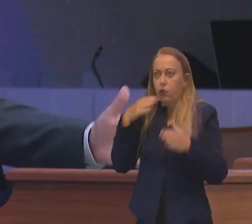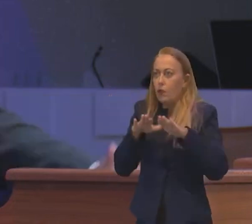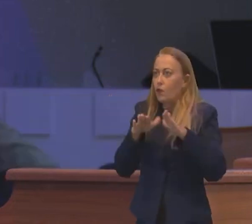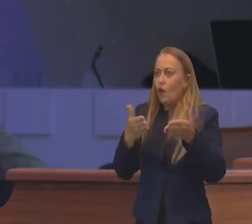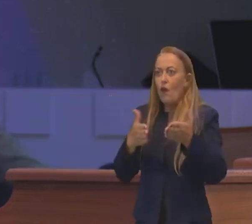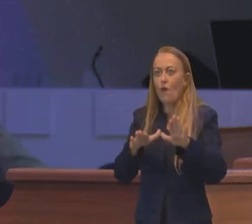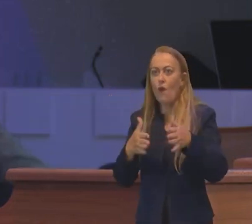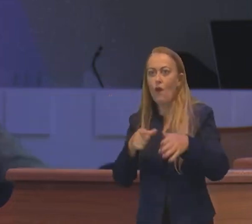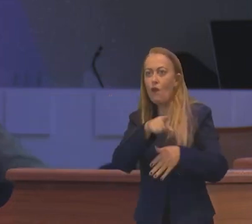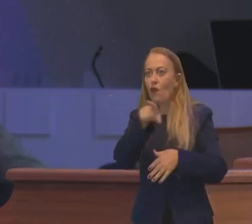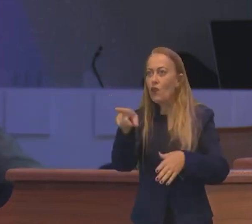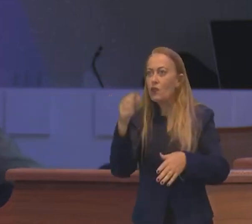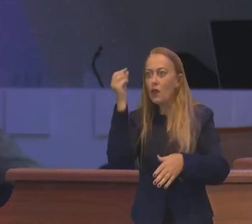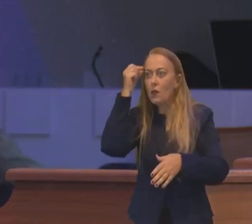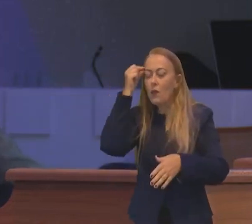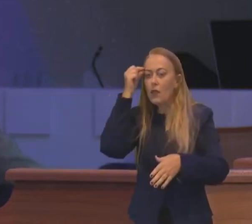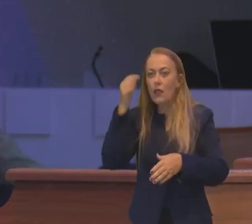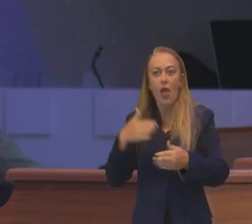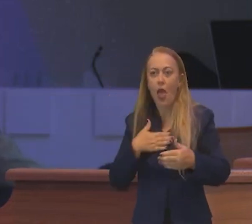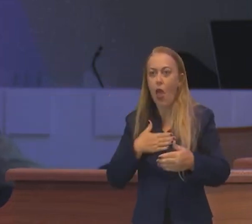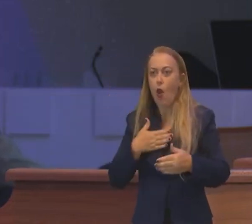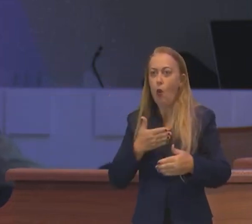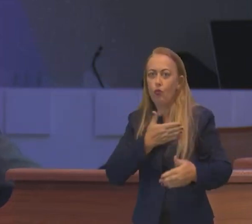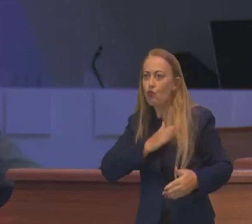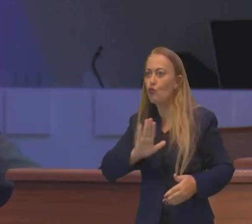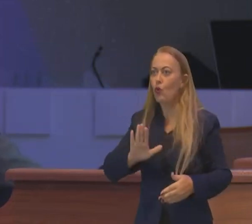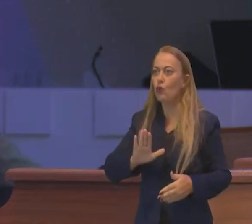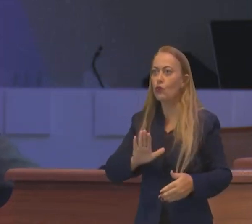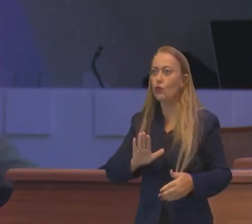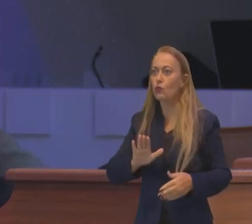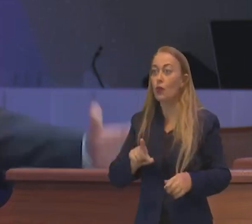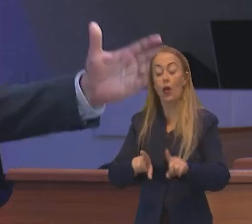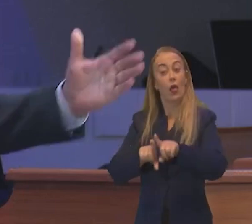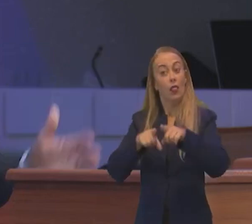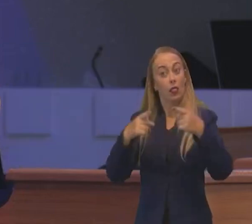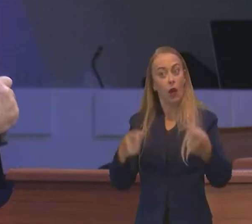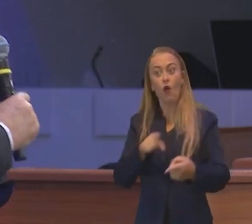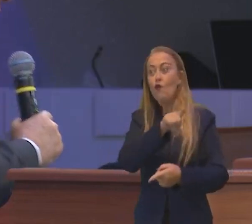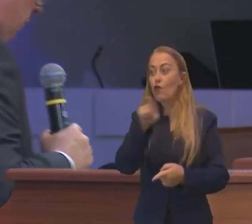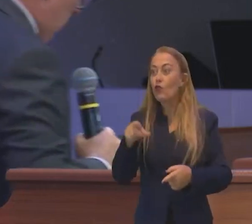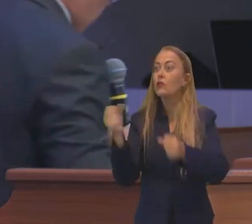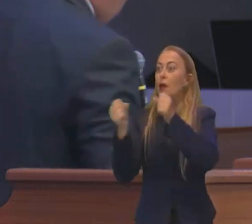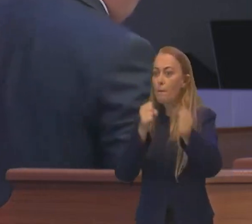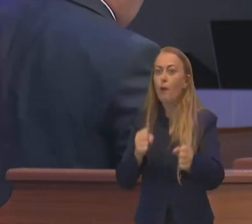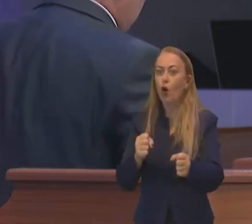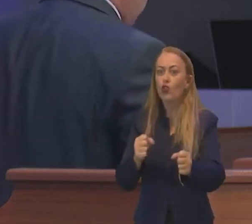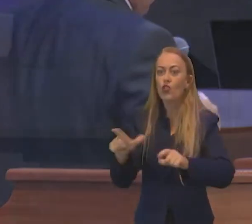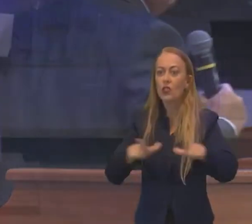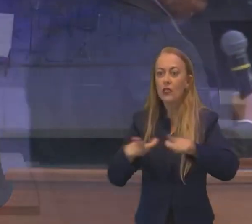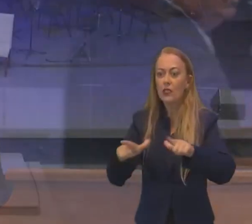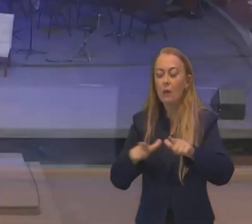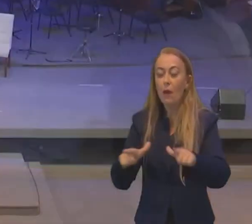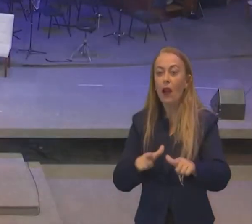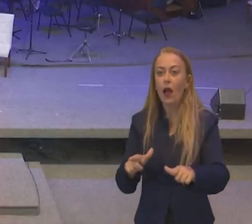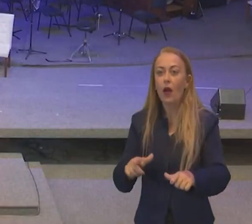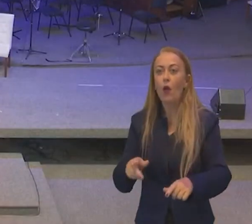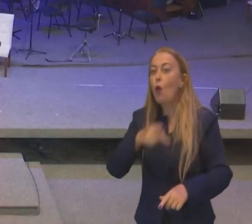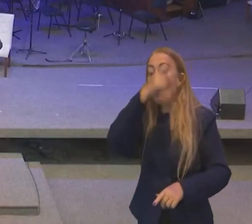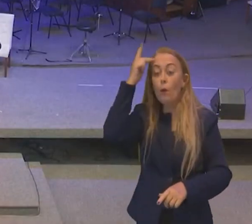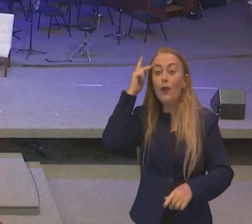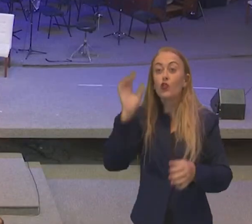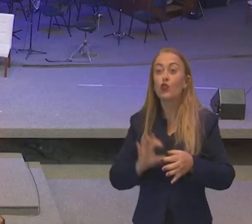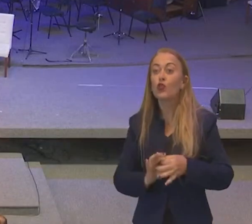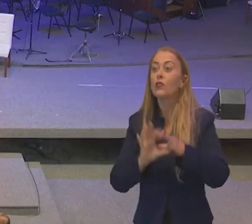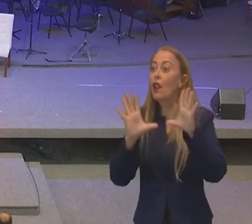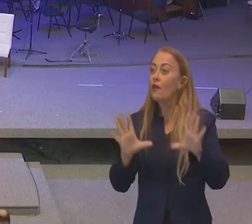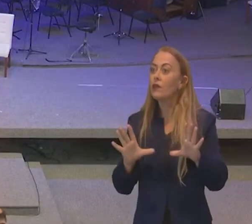assim: não, mas não dá para eu trabalhar com preso. Trabalha com solto. Vem cá, irmão Fábio. Vem cá, irmão Fábio. Traz o